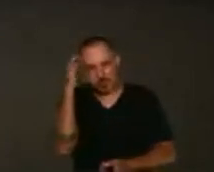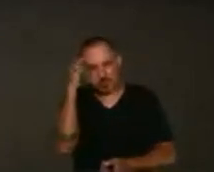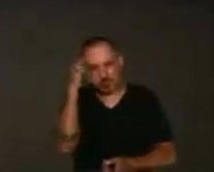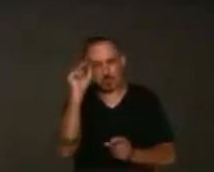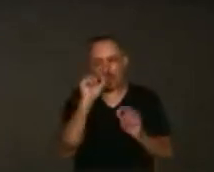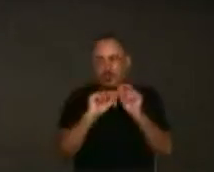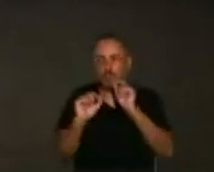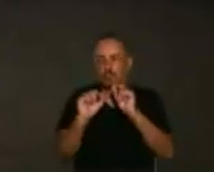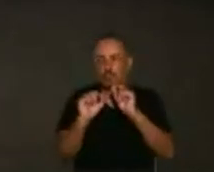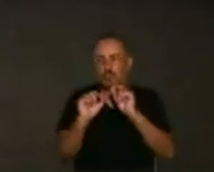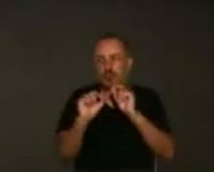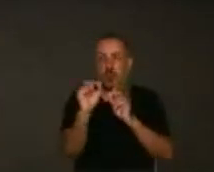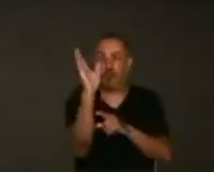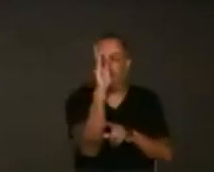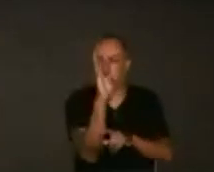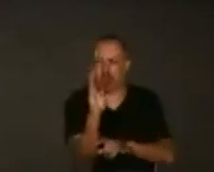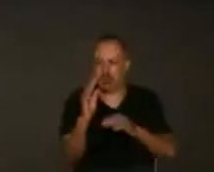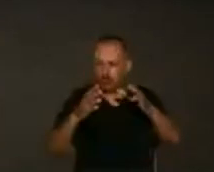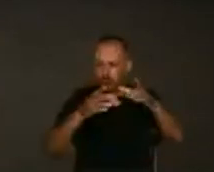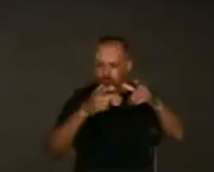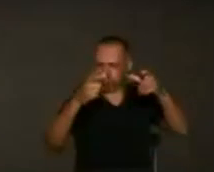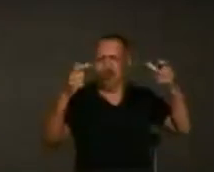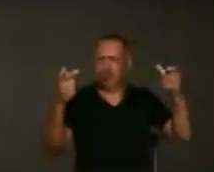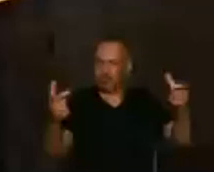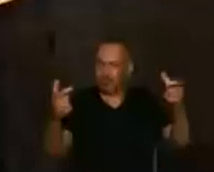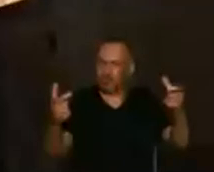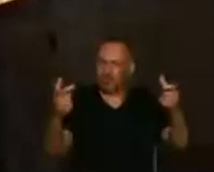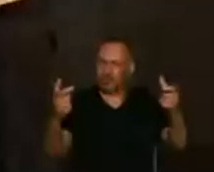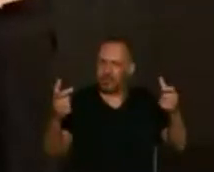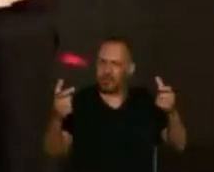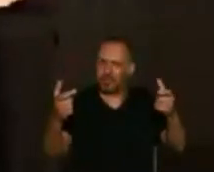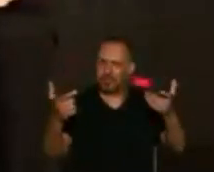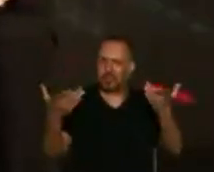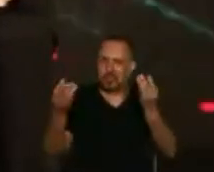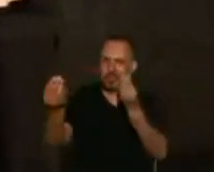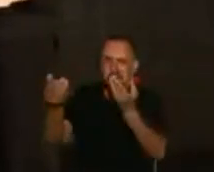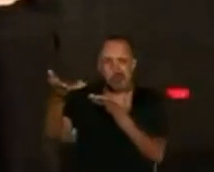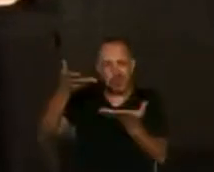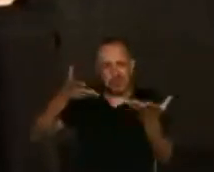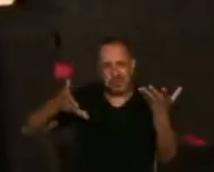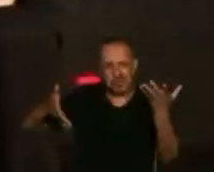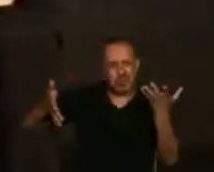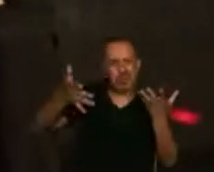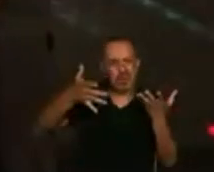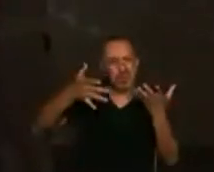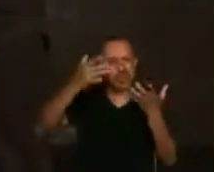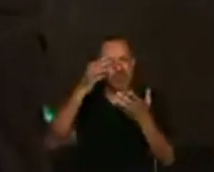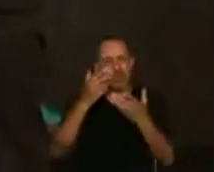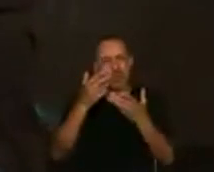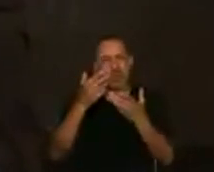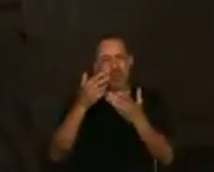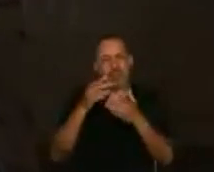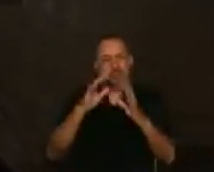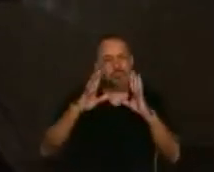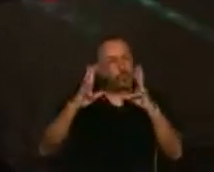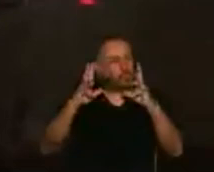que o Brasil é tão grande, né? Tem tanta possibilidade aqui que às vezes a gente pensa os negócios para atender a